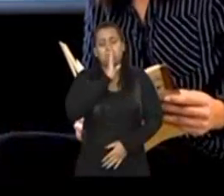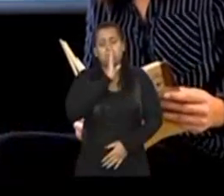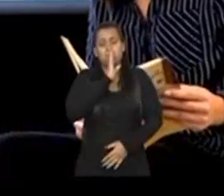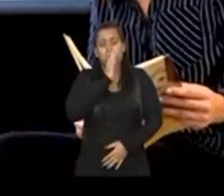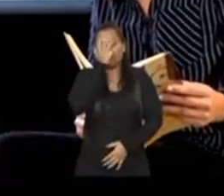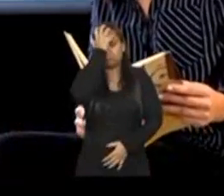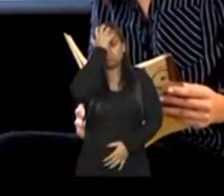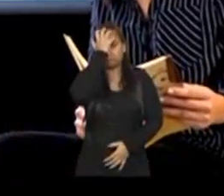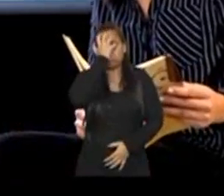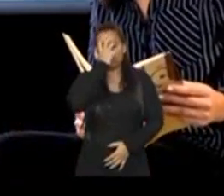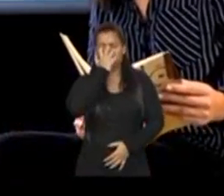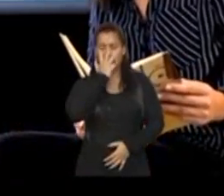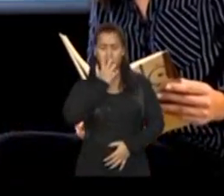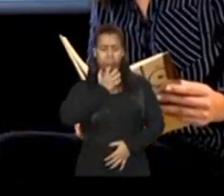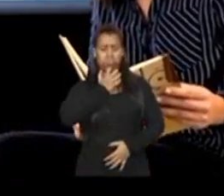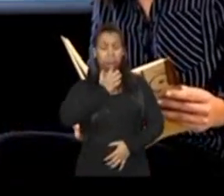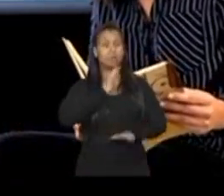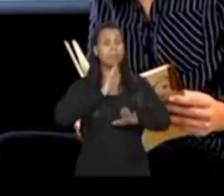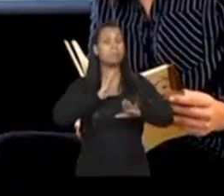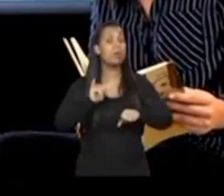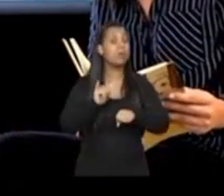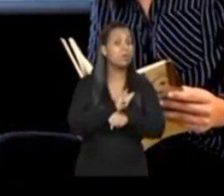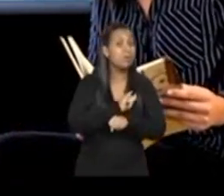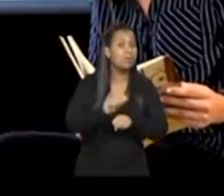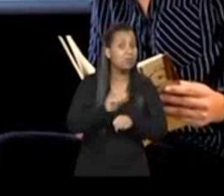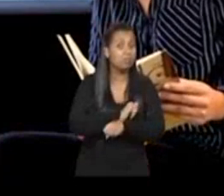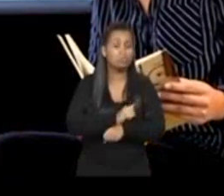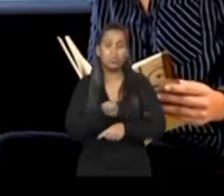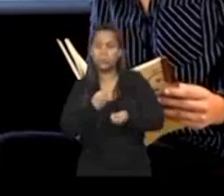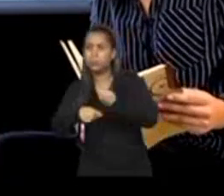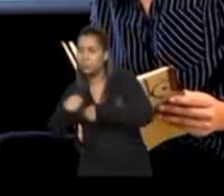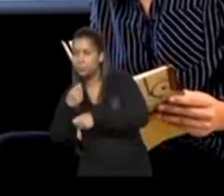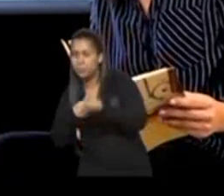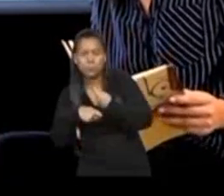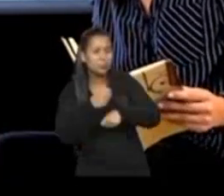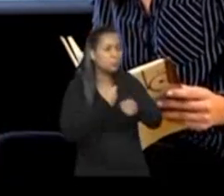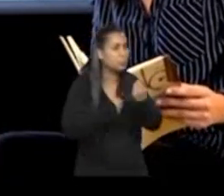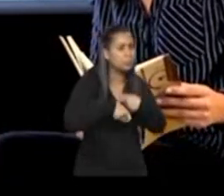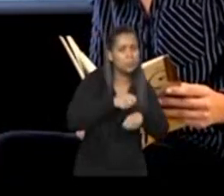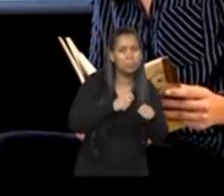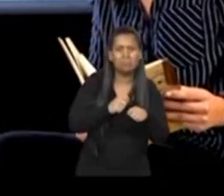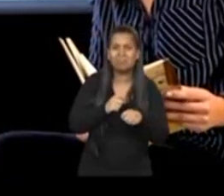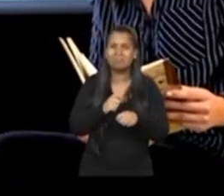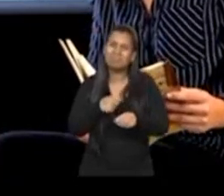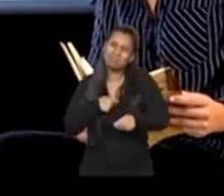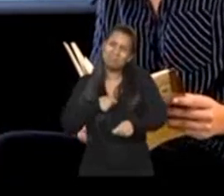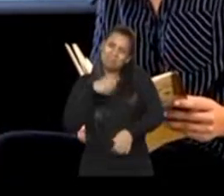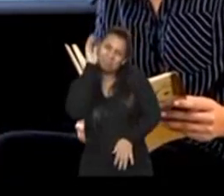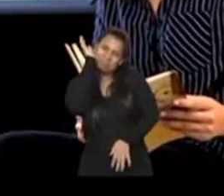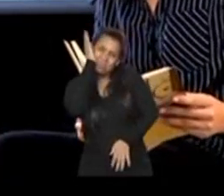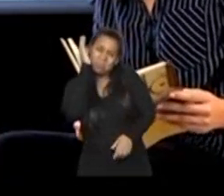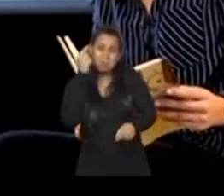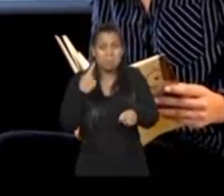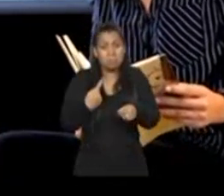dia, emburrei-me, vali-me de mesuras, era uma estratégia. Fiz comércio, avara, embora um